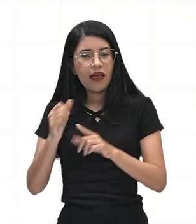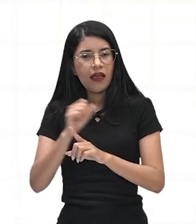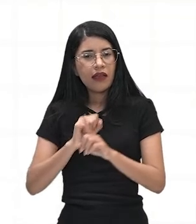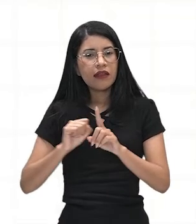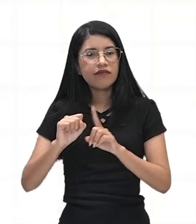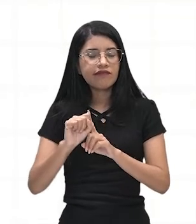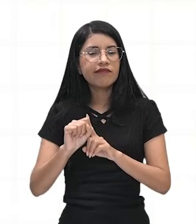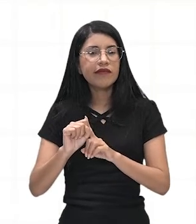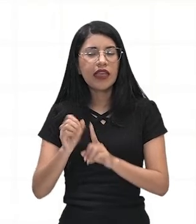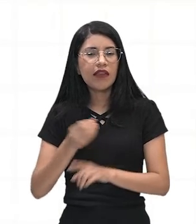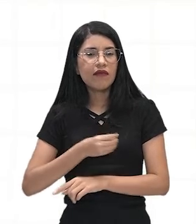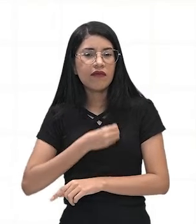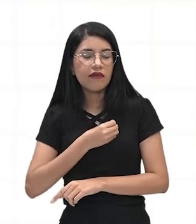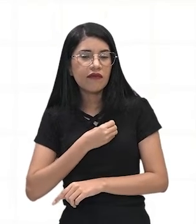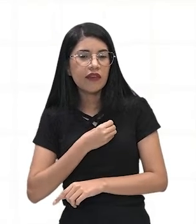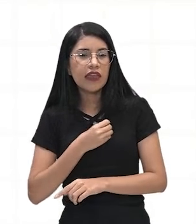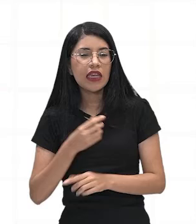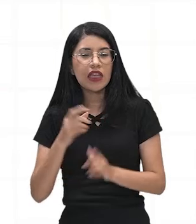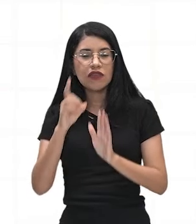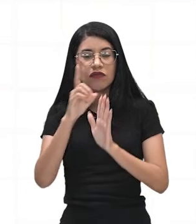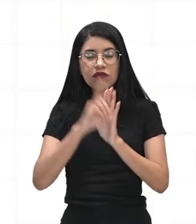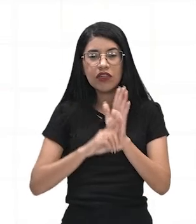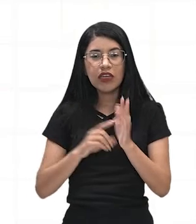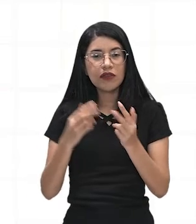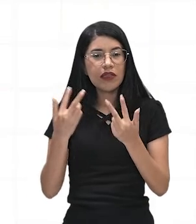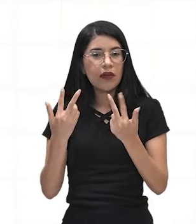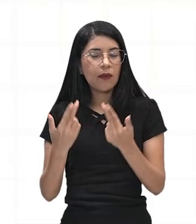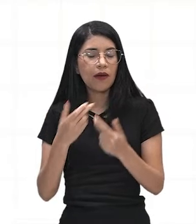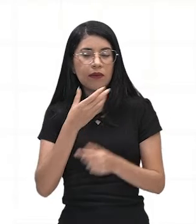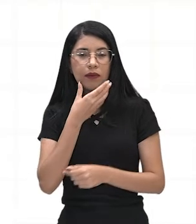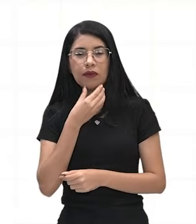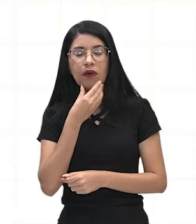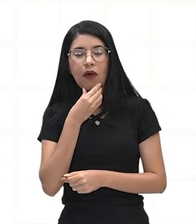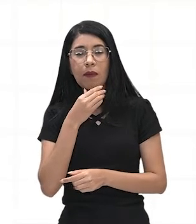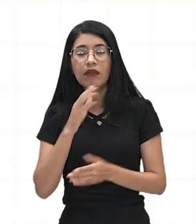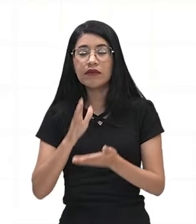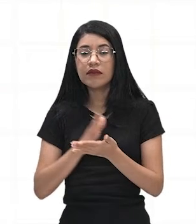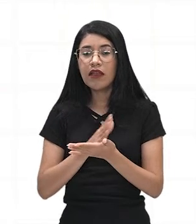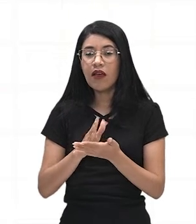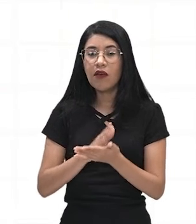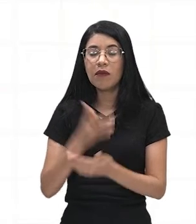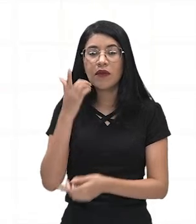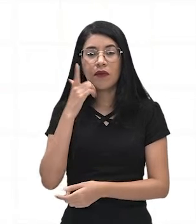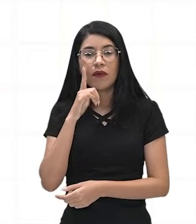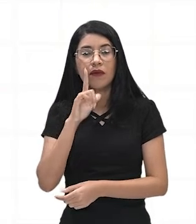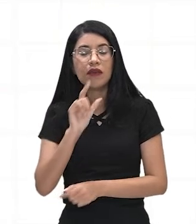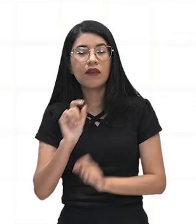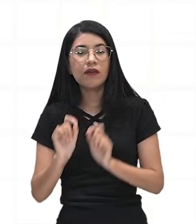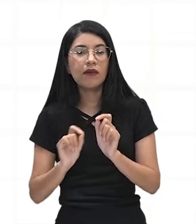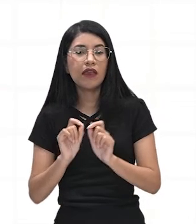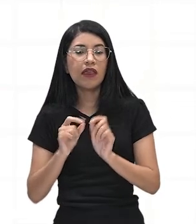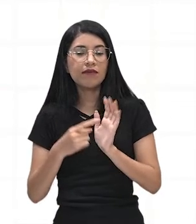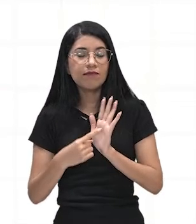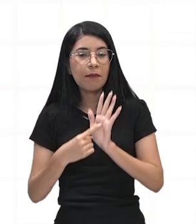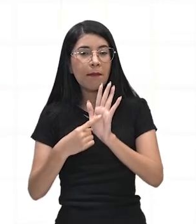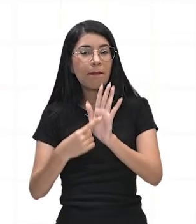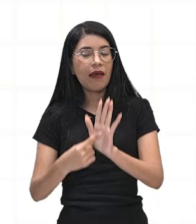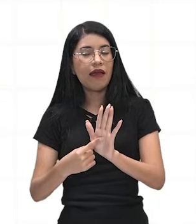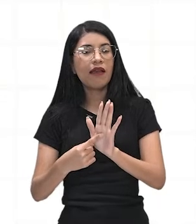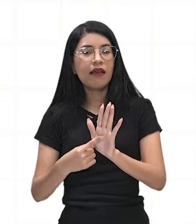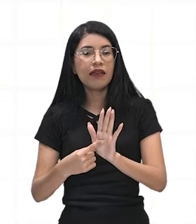sociedade, de não terem os mesmos direitos que os homens, algumas mulheres conseguiram se destacar